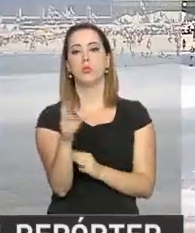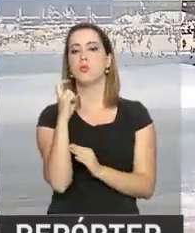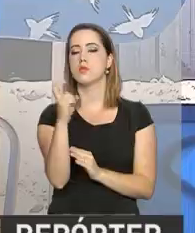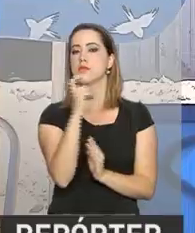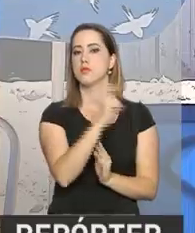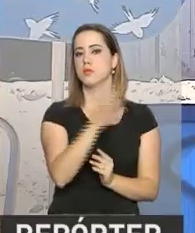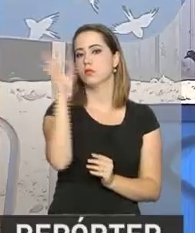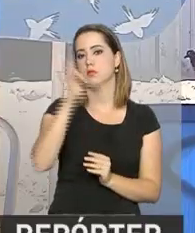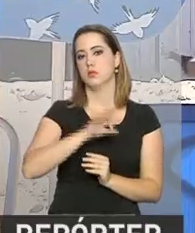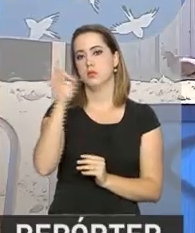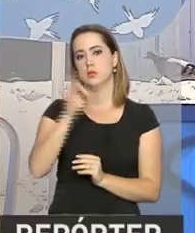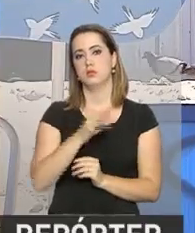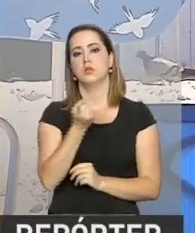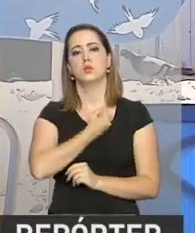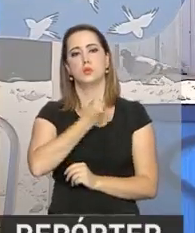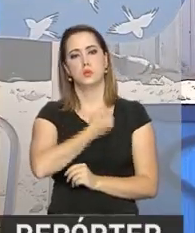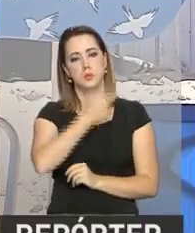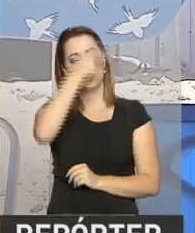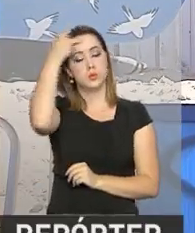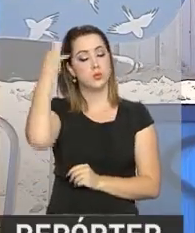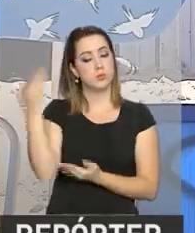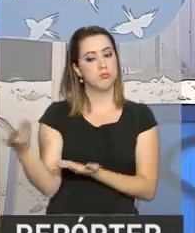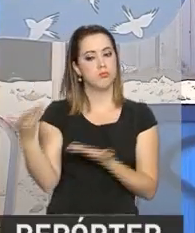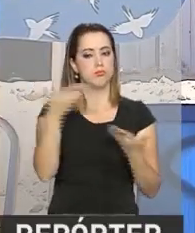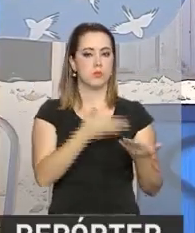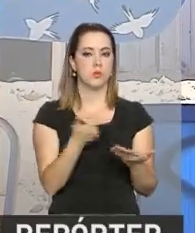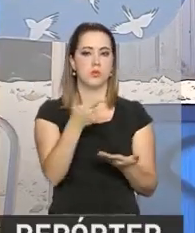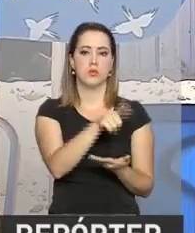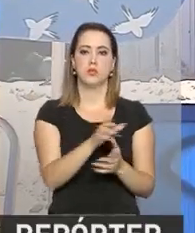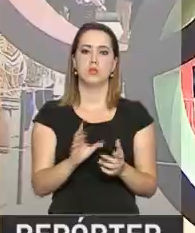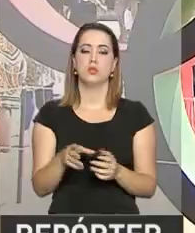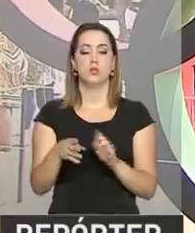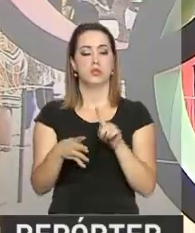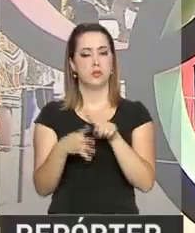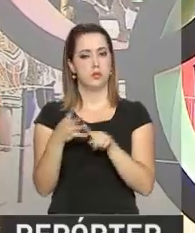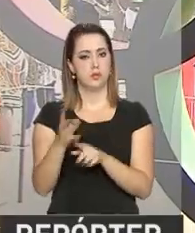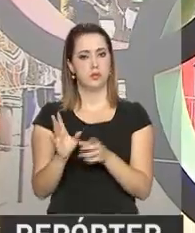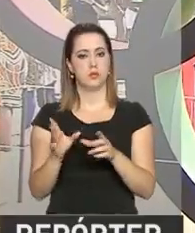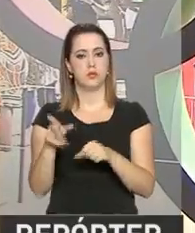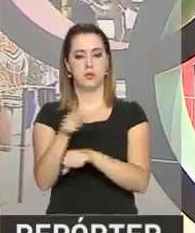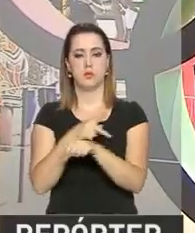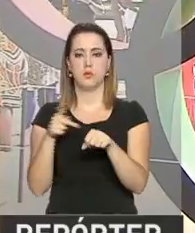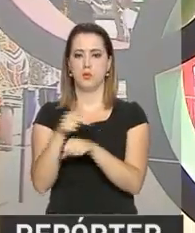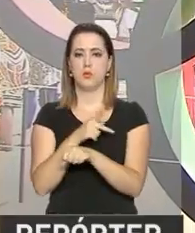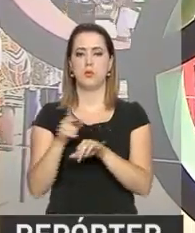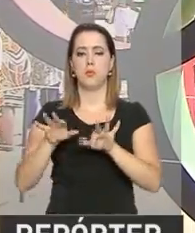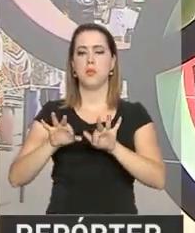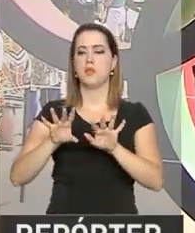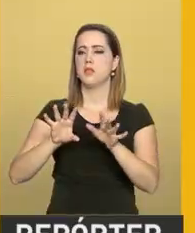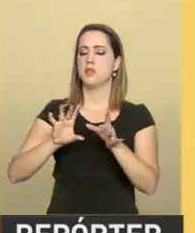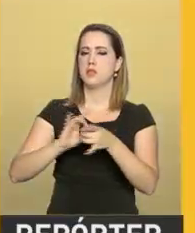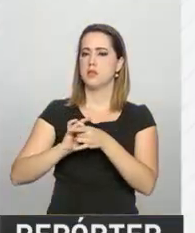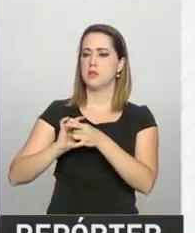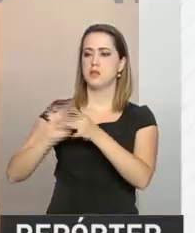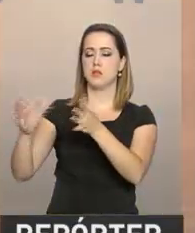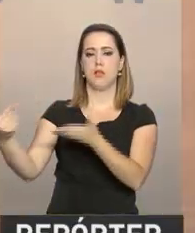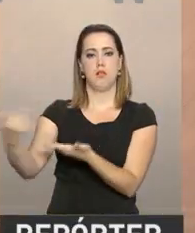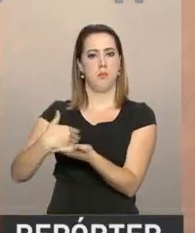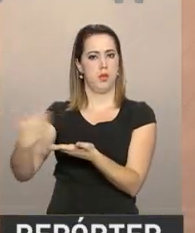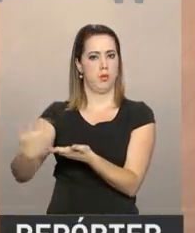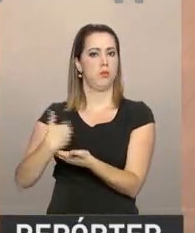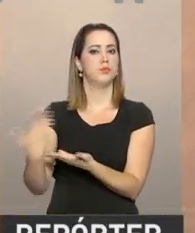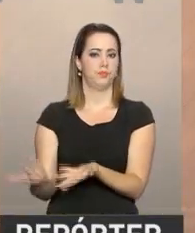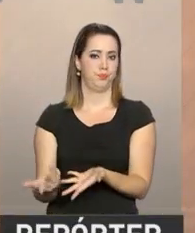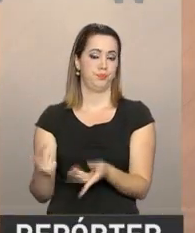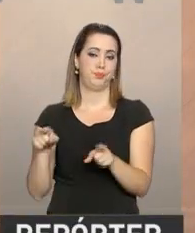5% o número de estrangeiros com origem desses países que foram beneficiados pela medida em relação a